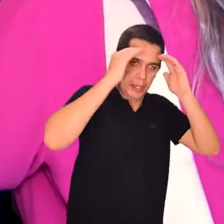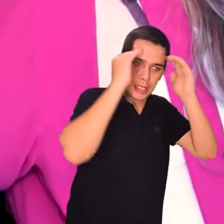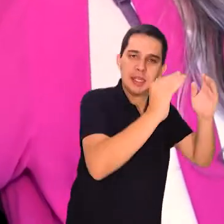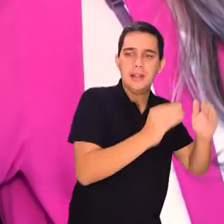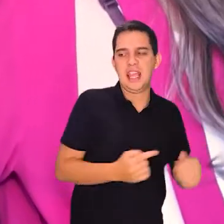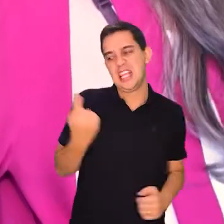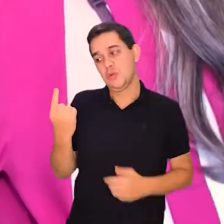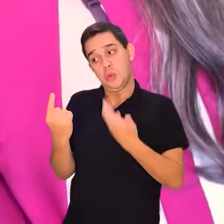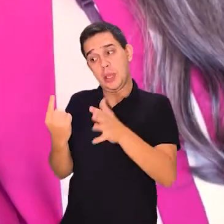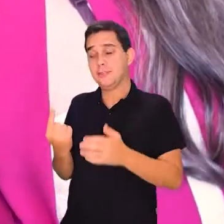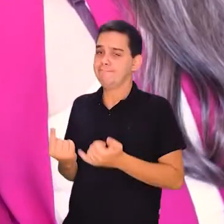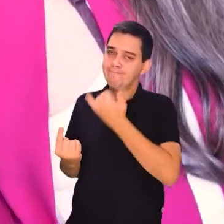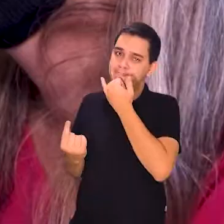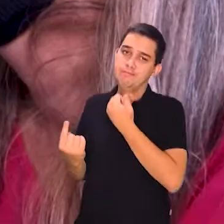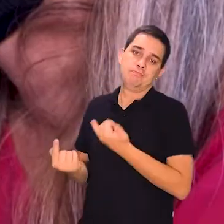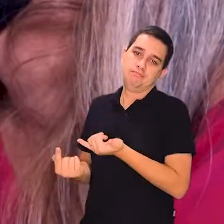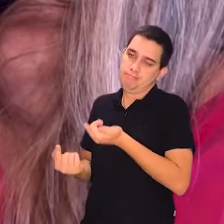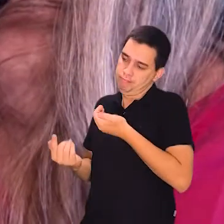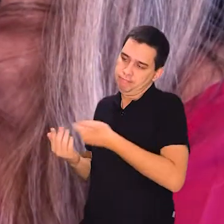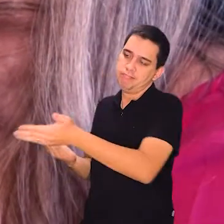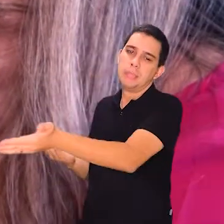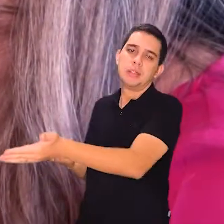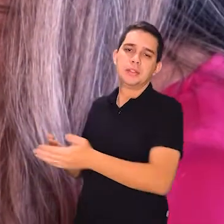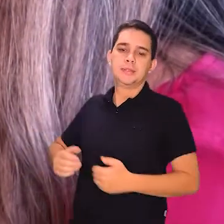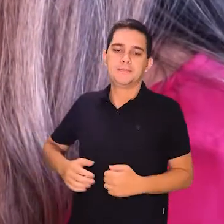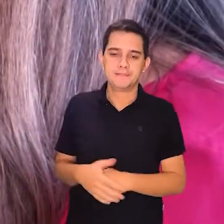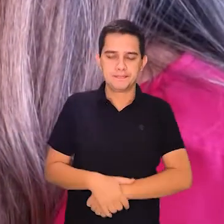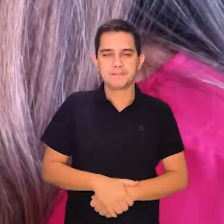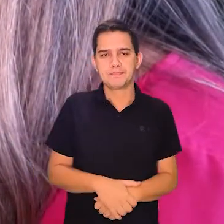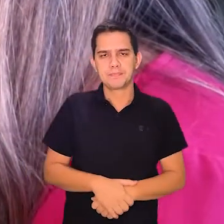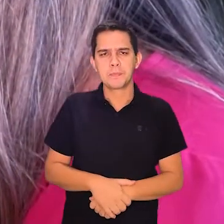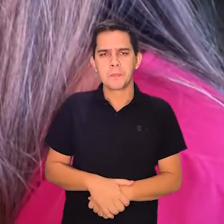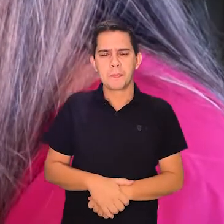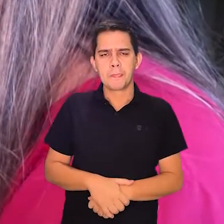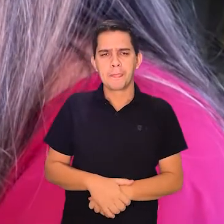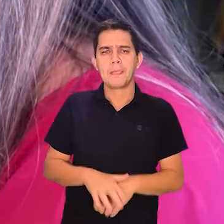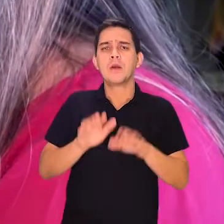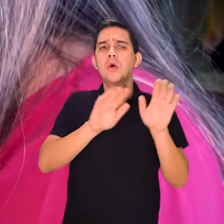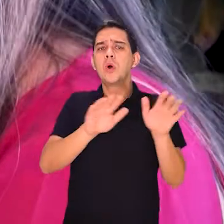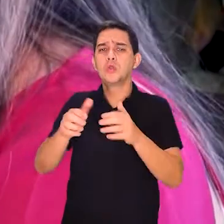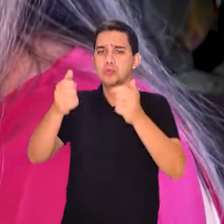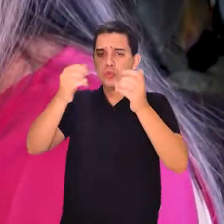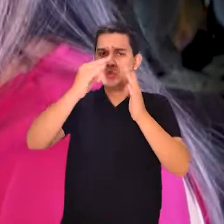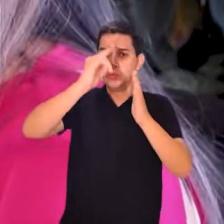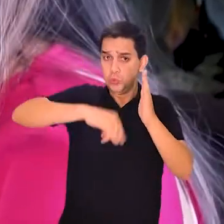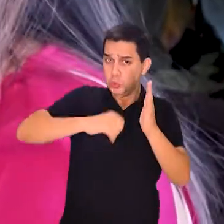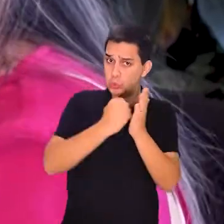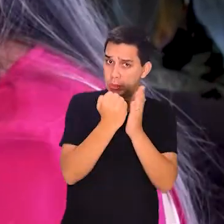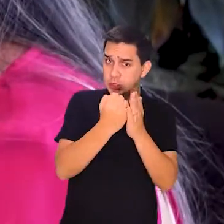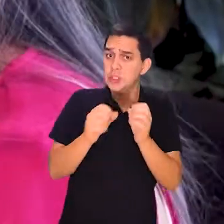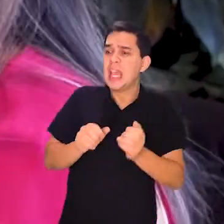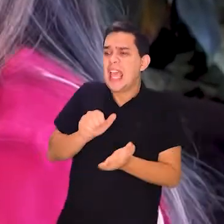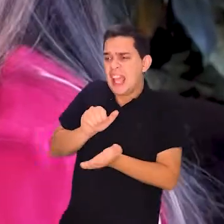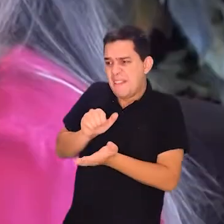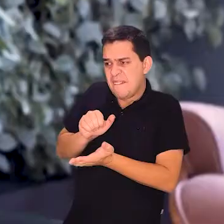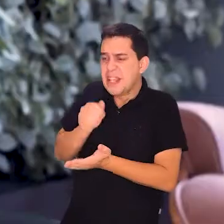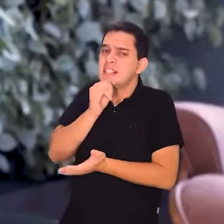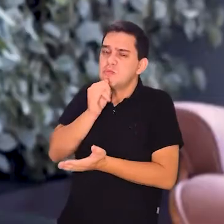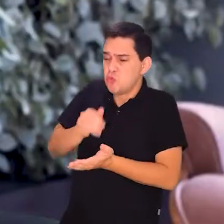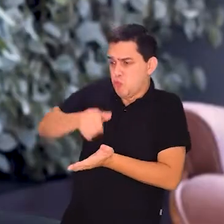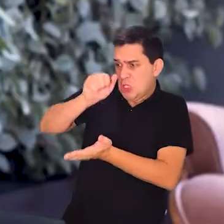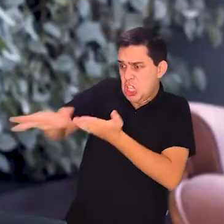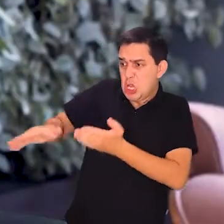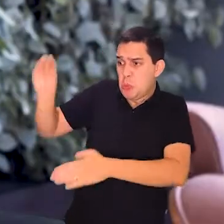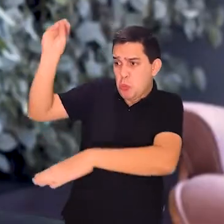se encontram em home office, o entendimento sobre demissão por justa causa para quem se recusar a vacinar pode ser diferente.